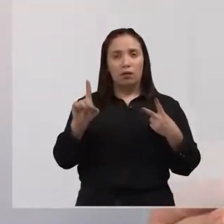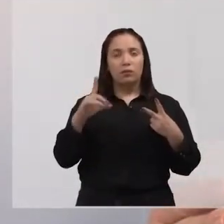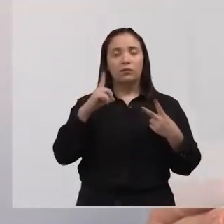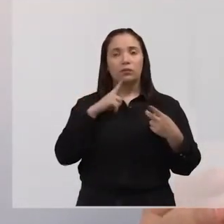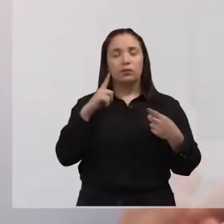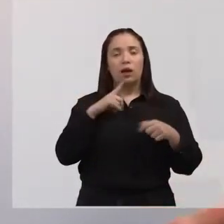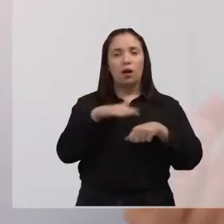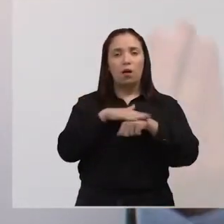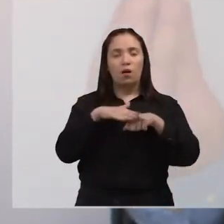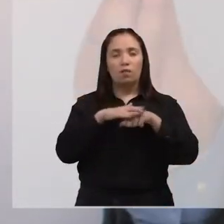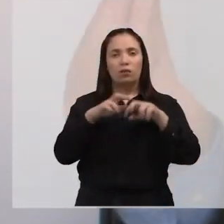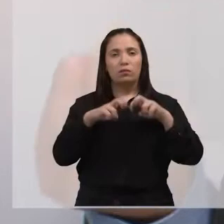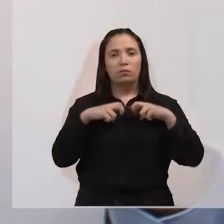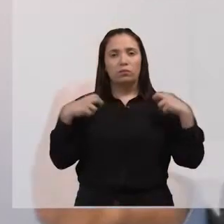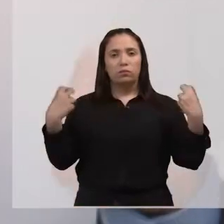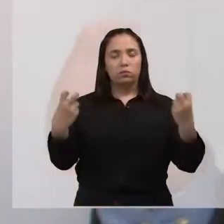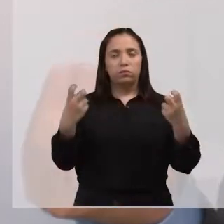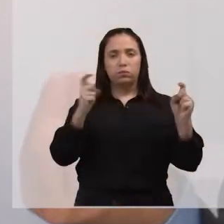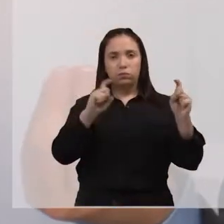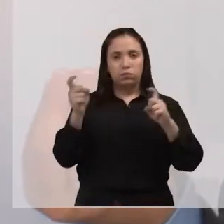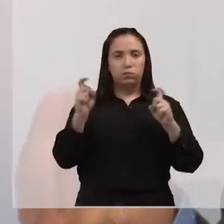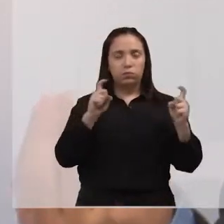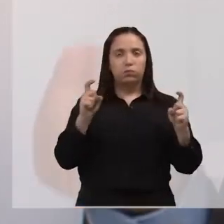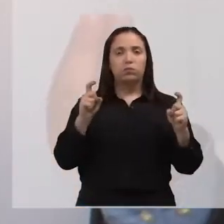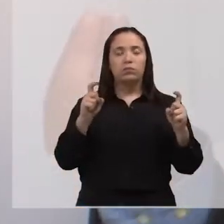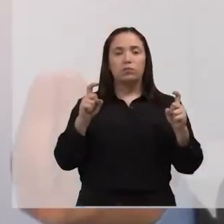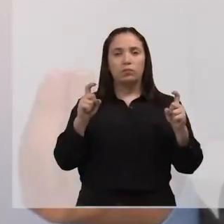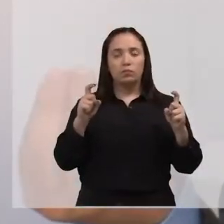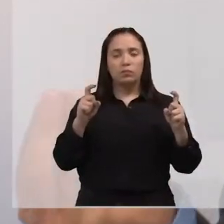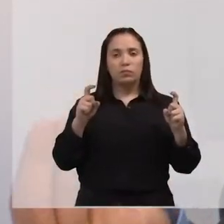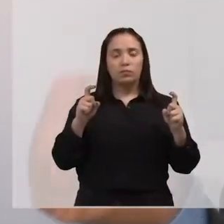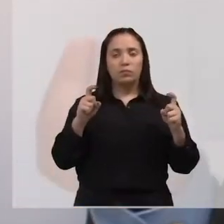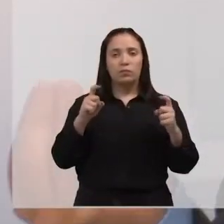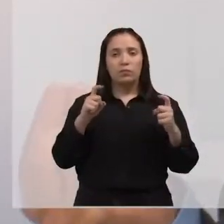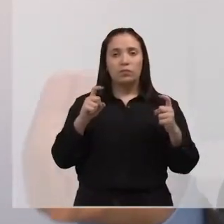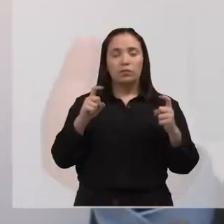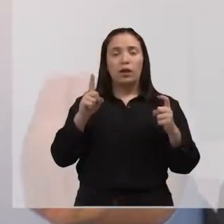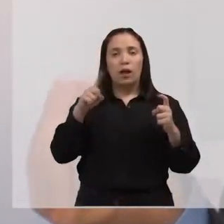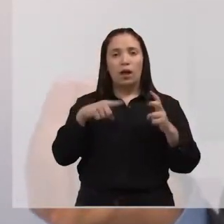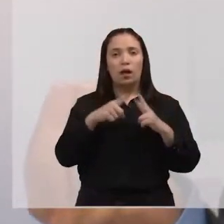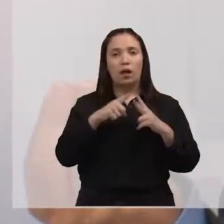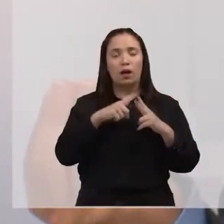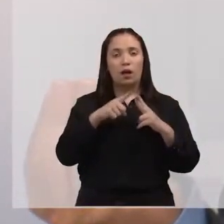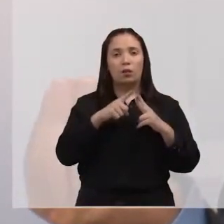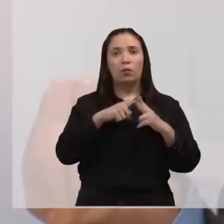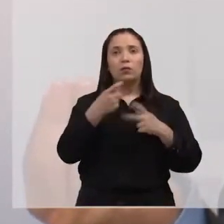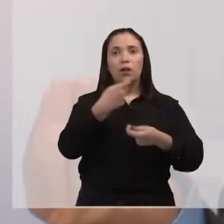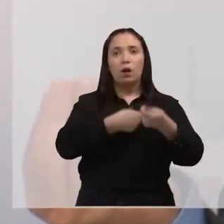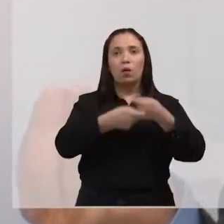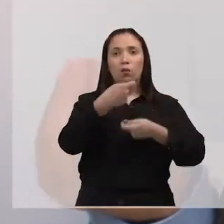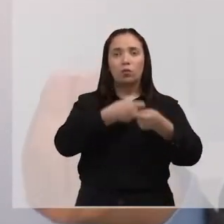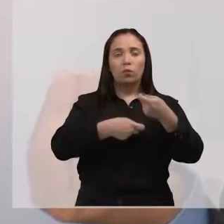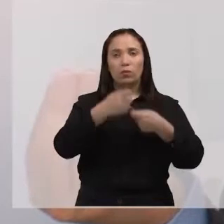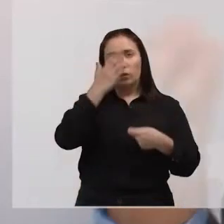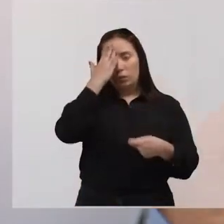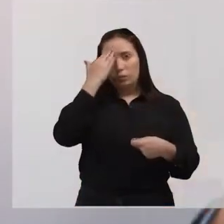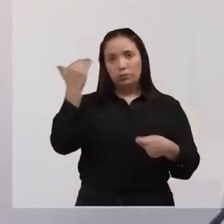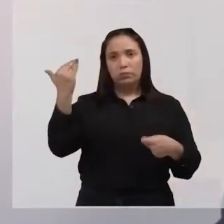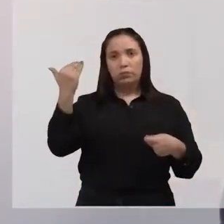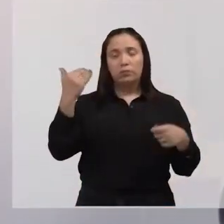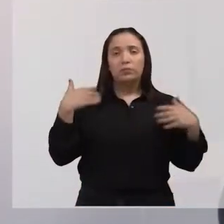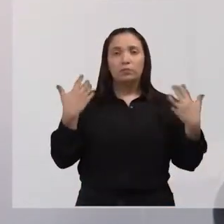Delfim Neto e Luiz Carlos Braz Pereira, esses dois que eu citei, economistas de renome. O que